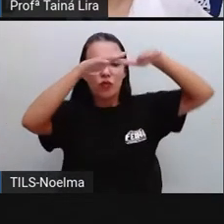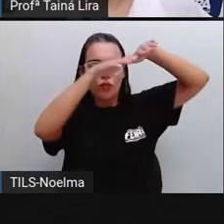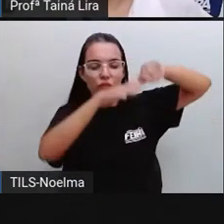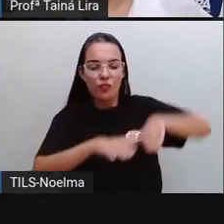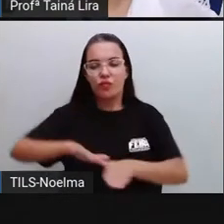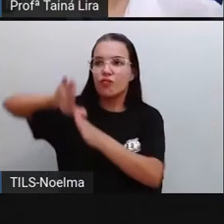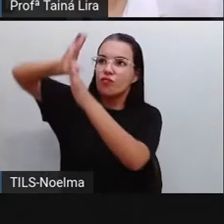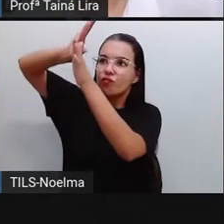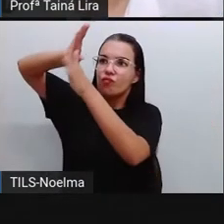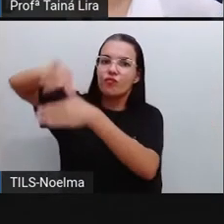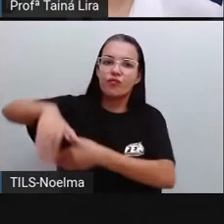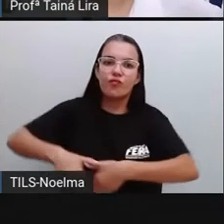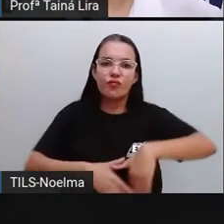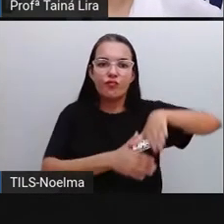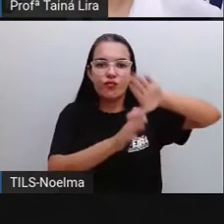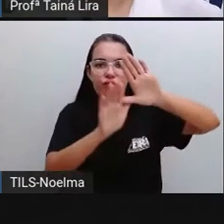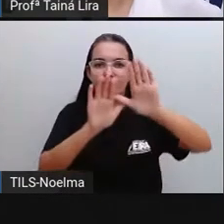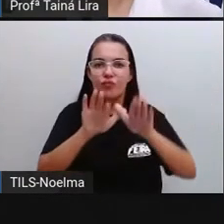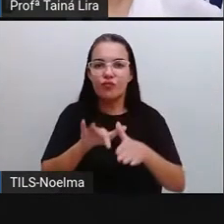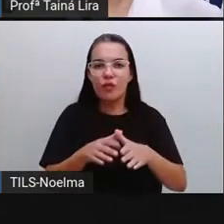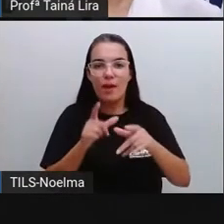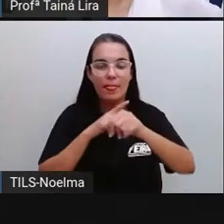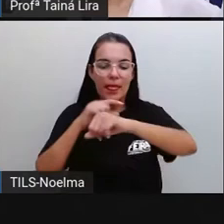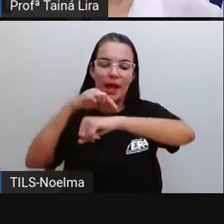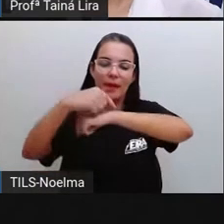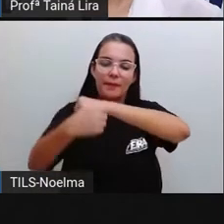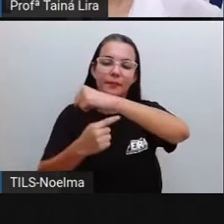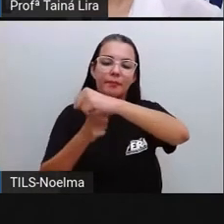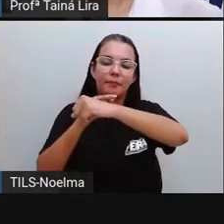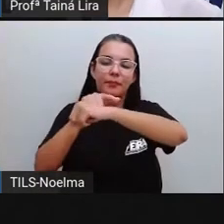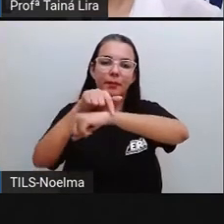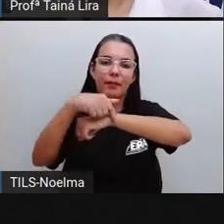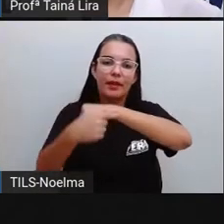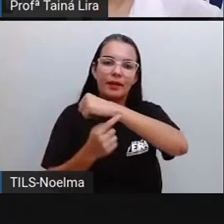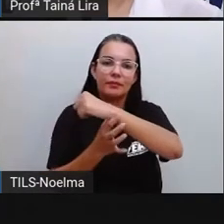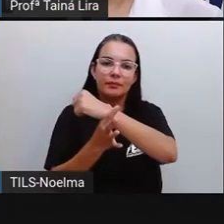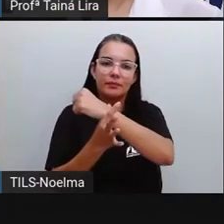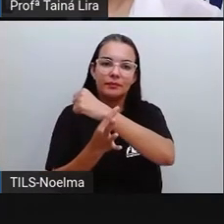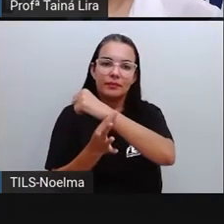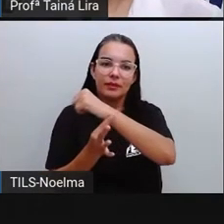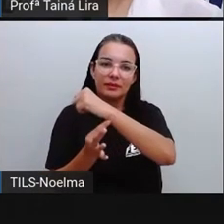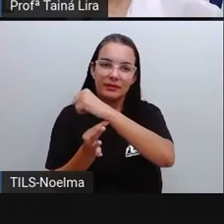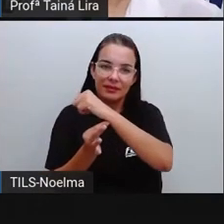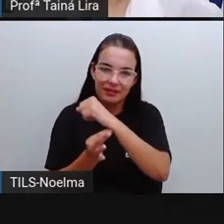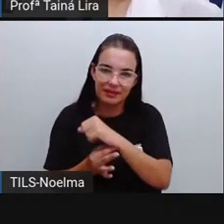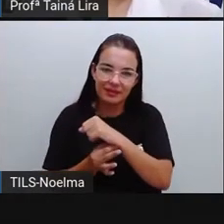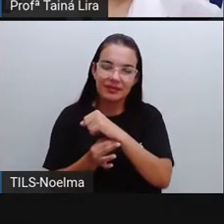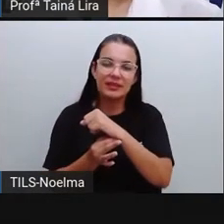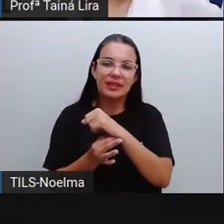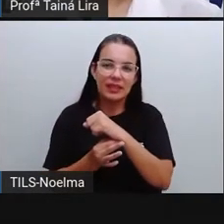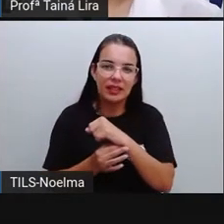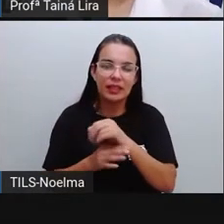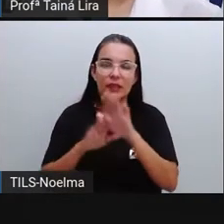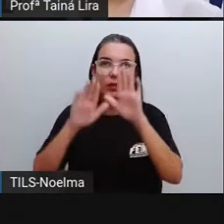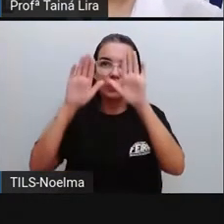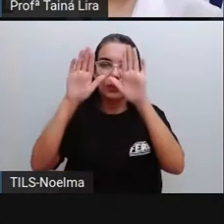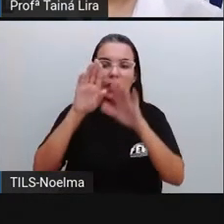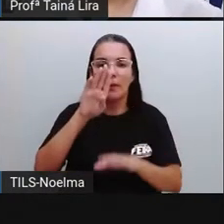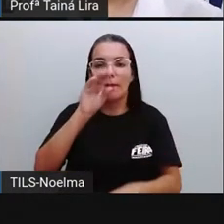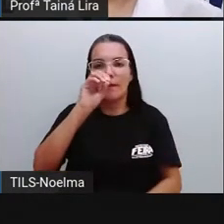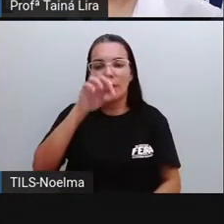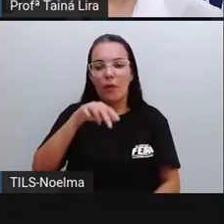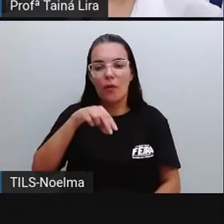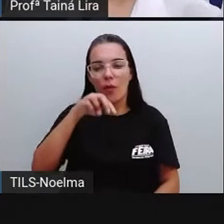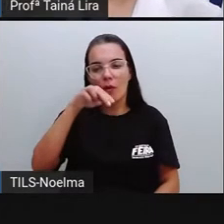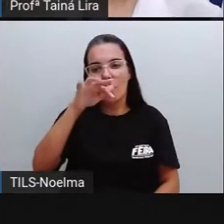coloca até, ó, quem tá reconhecendo aqui, que é isso aqui, supersticiosos, ó, a fita aqui do Senhor do Bom